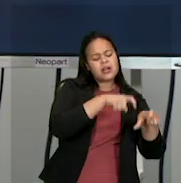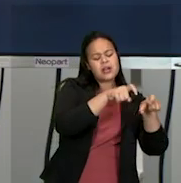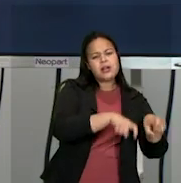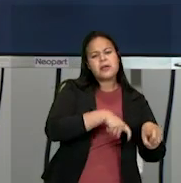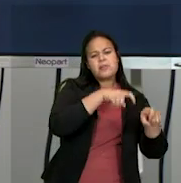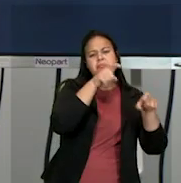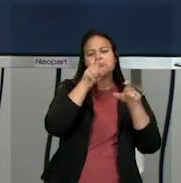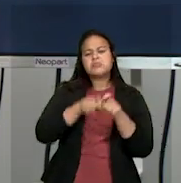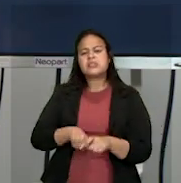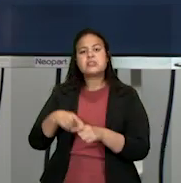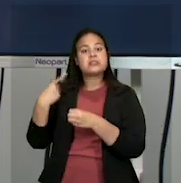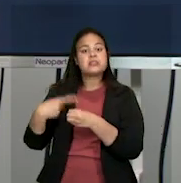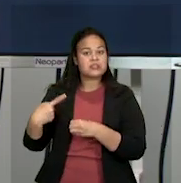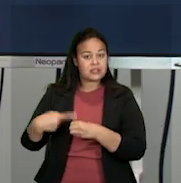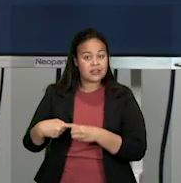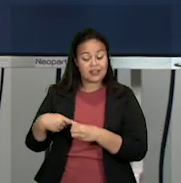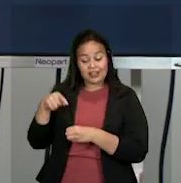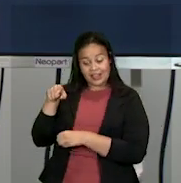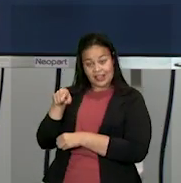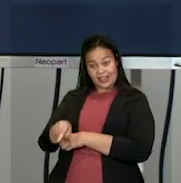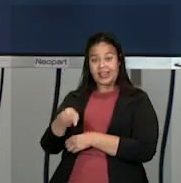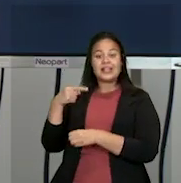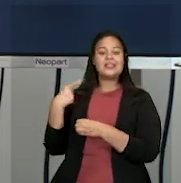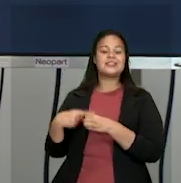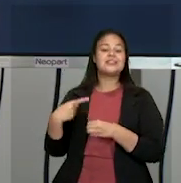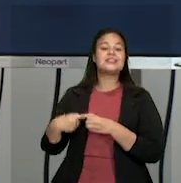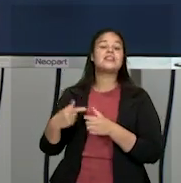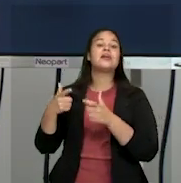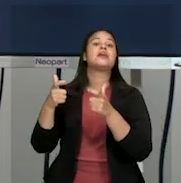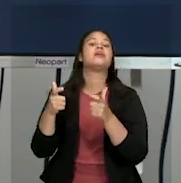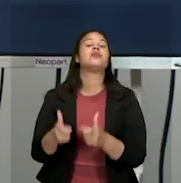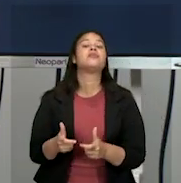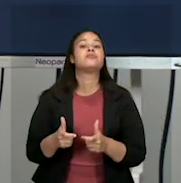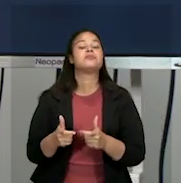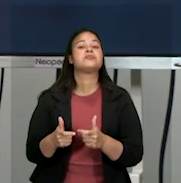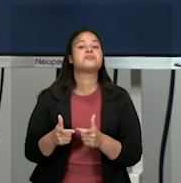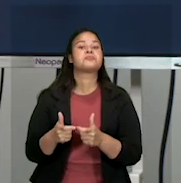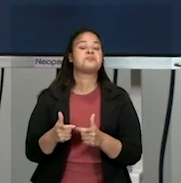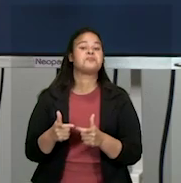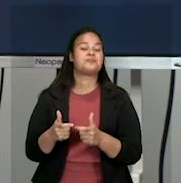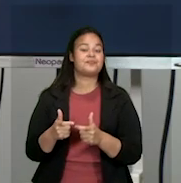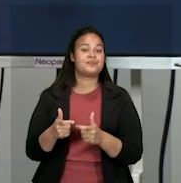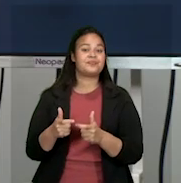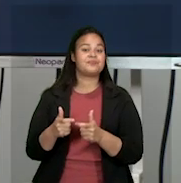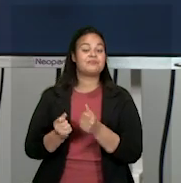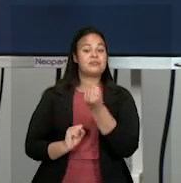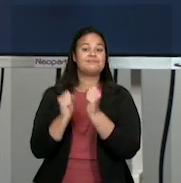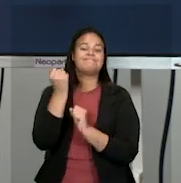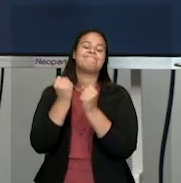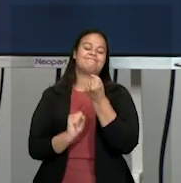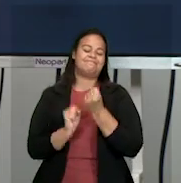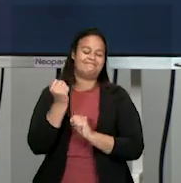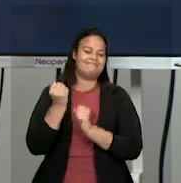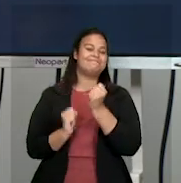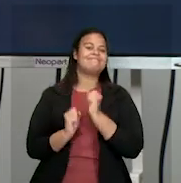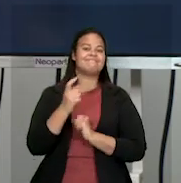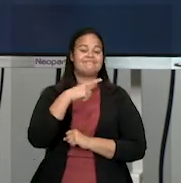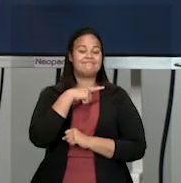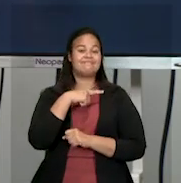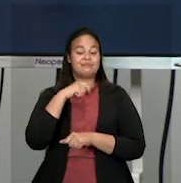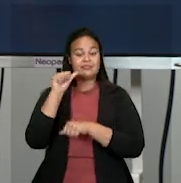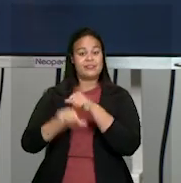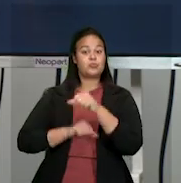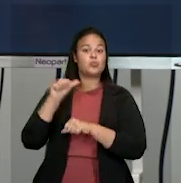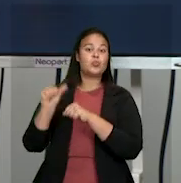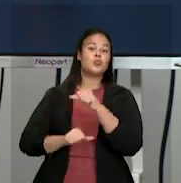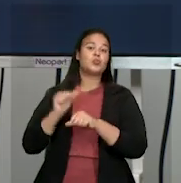cidade? Porque é na cidade que estão concentradas as indústrias, que vão